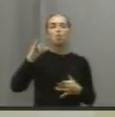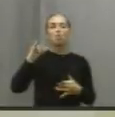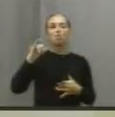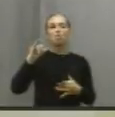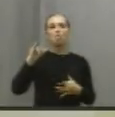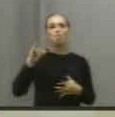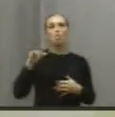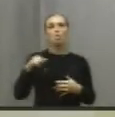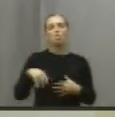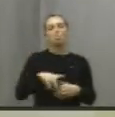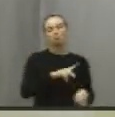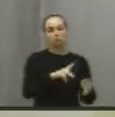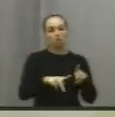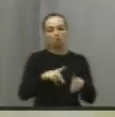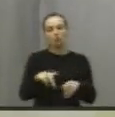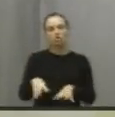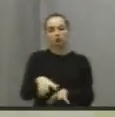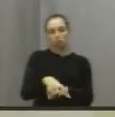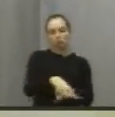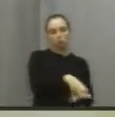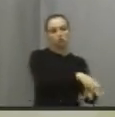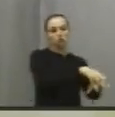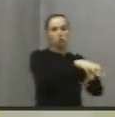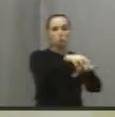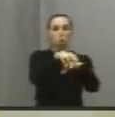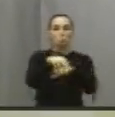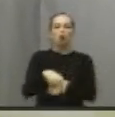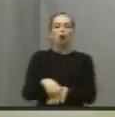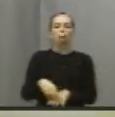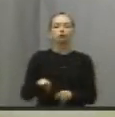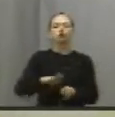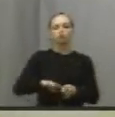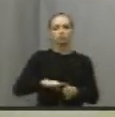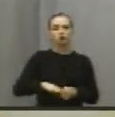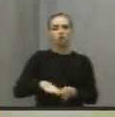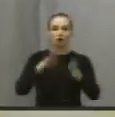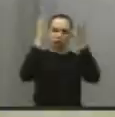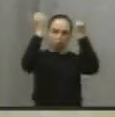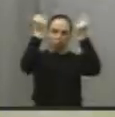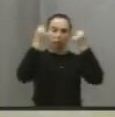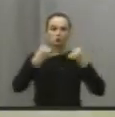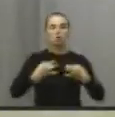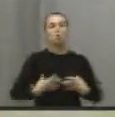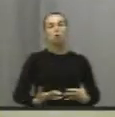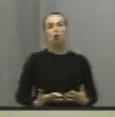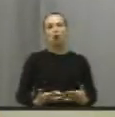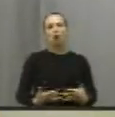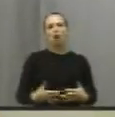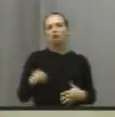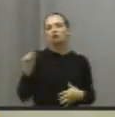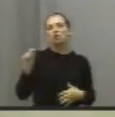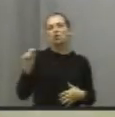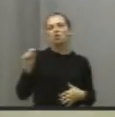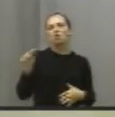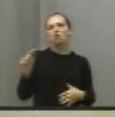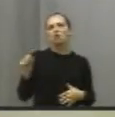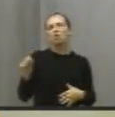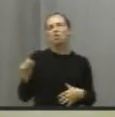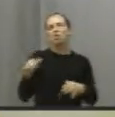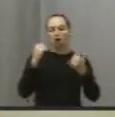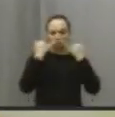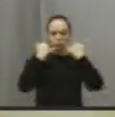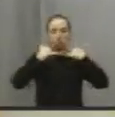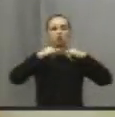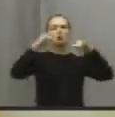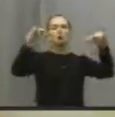Transporte Permanente na Câmara, pode nos explicar um pouco o que significa essa propaganda que a Paraty